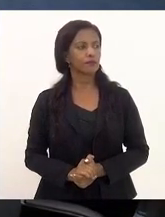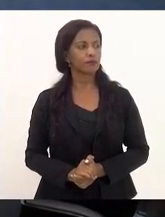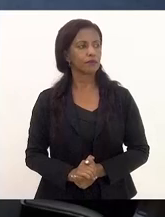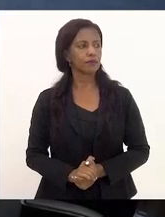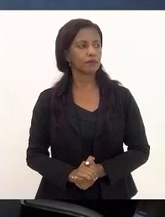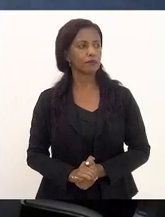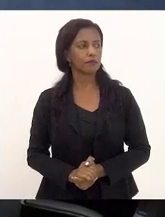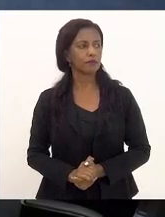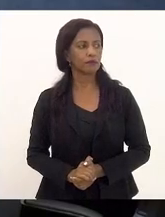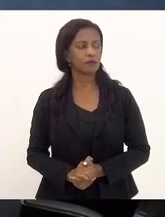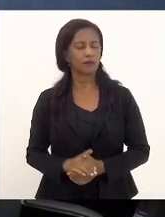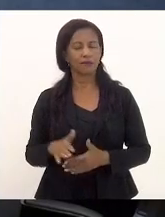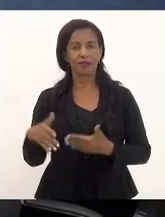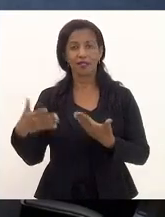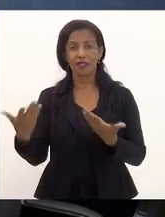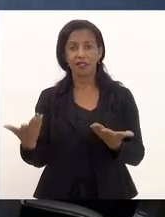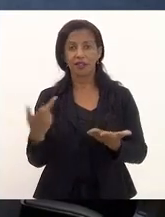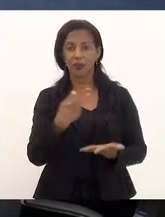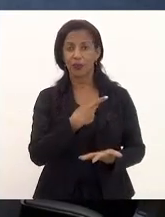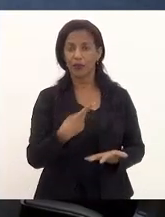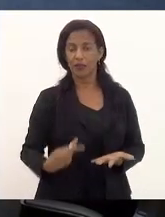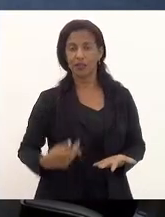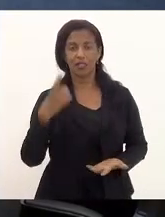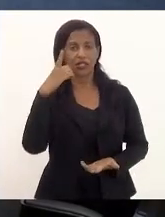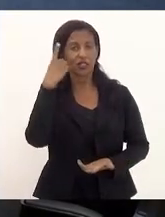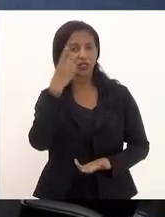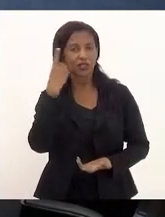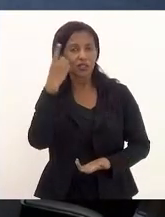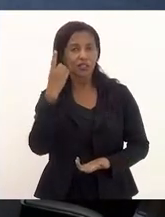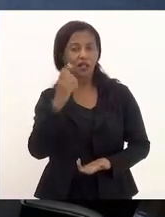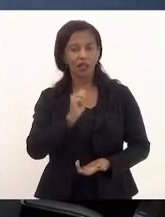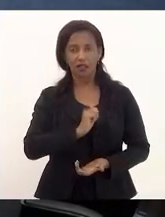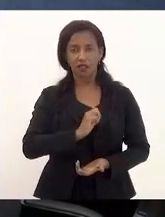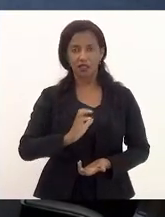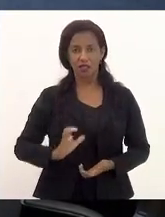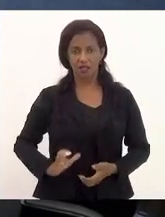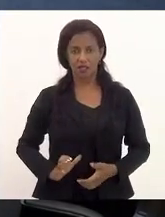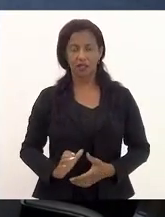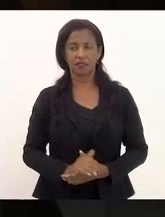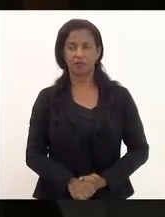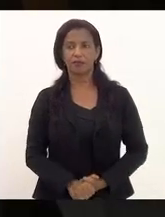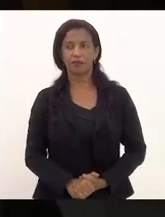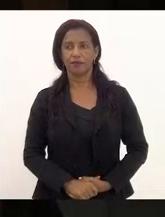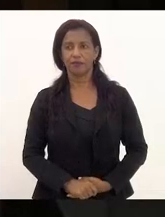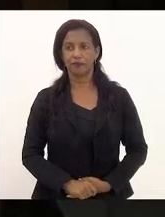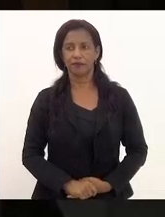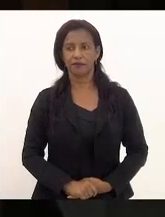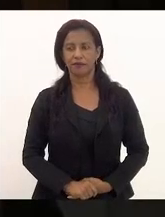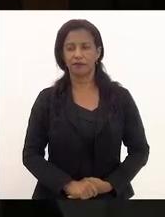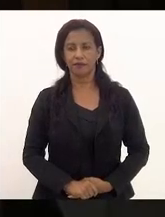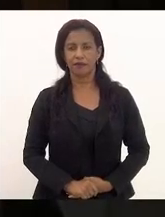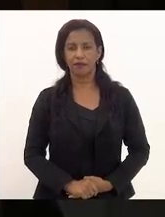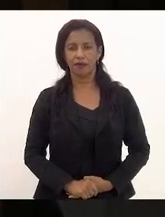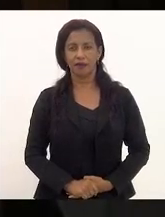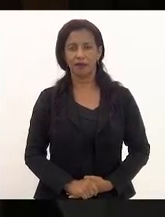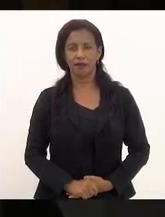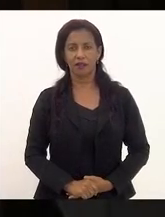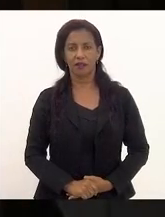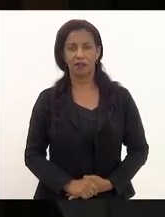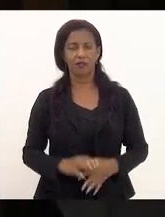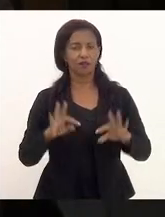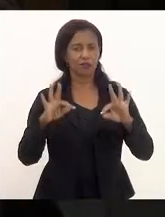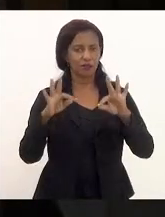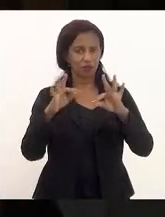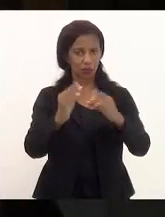Senhor presidente, deputado André Siciliano, senhoras e